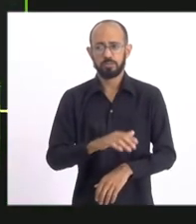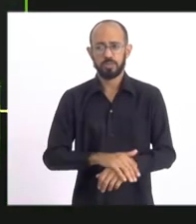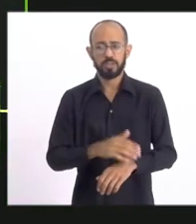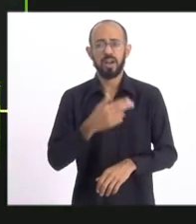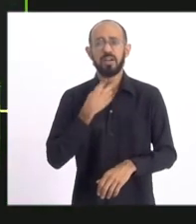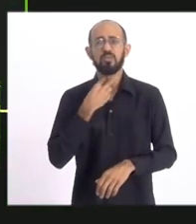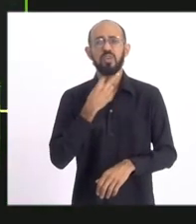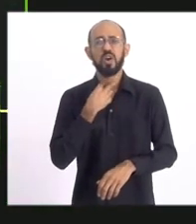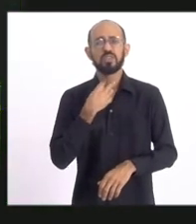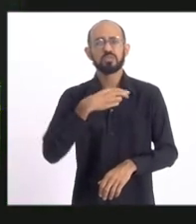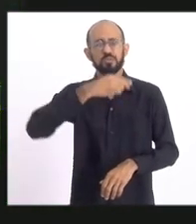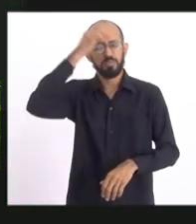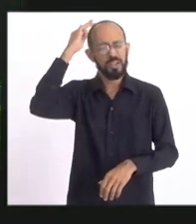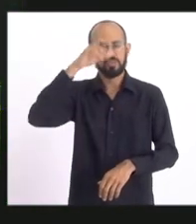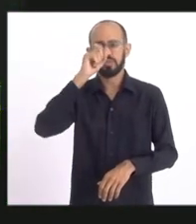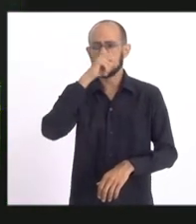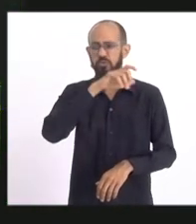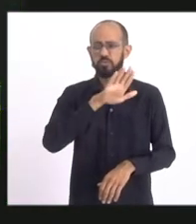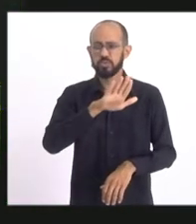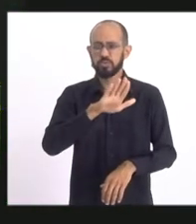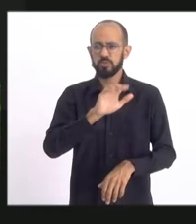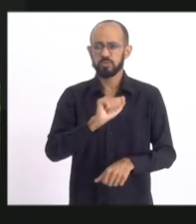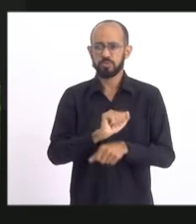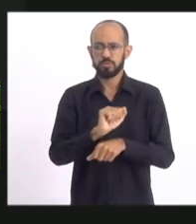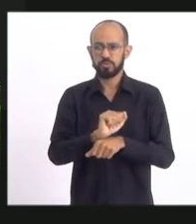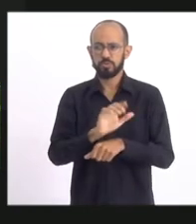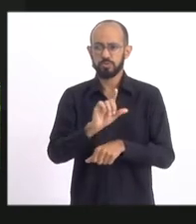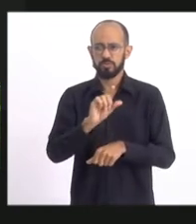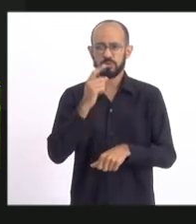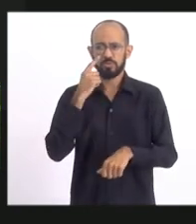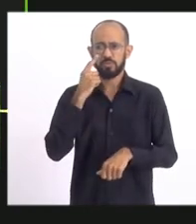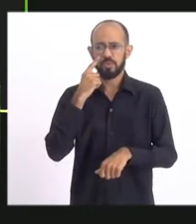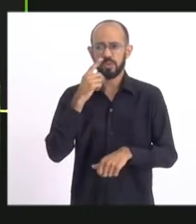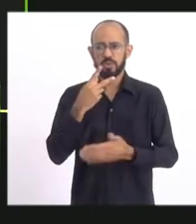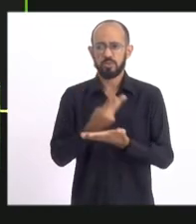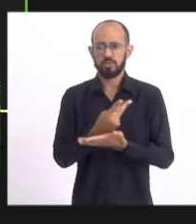Márcio. Não estou ouvindo? Não sei o que aconteceu.